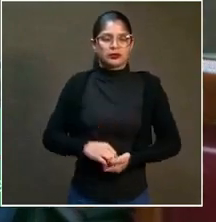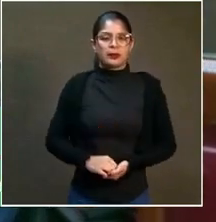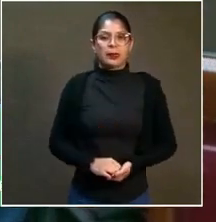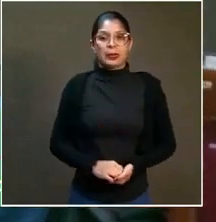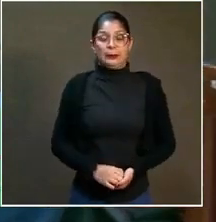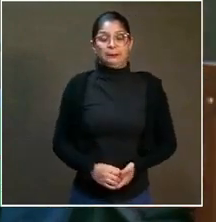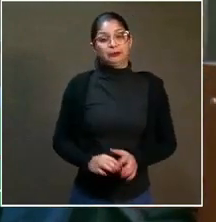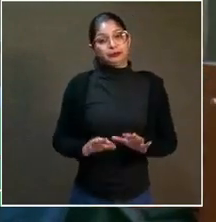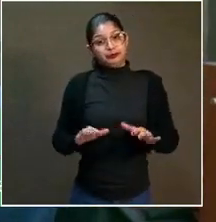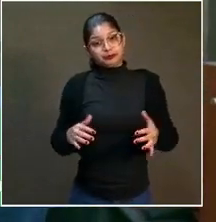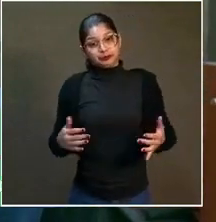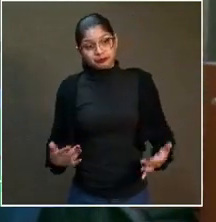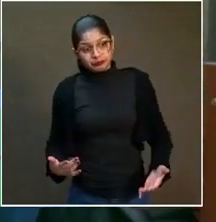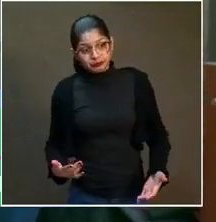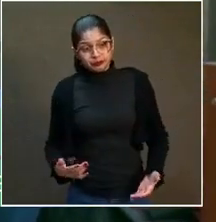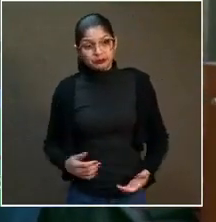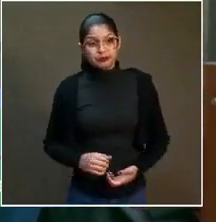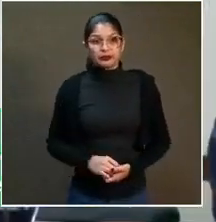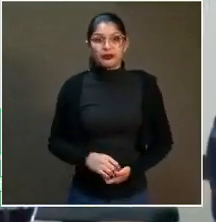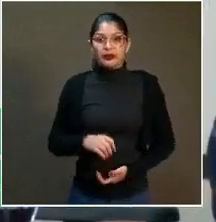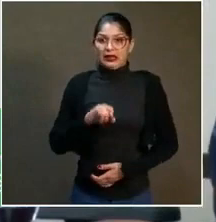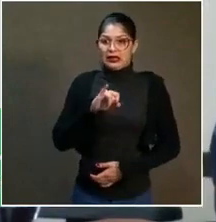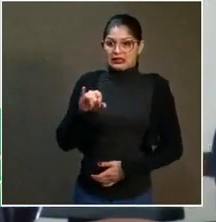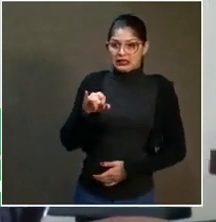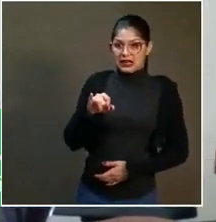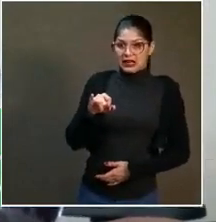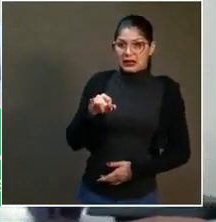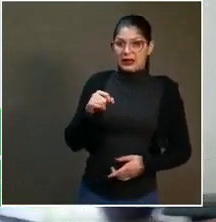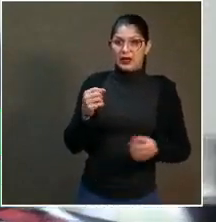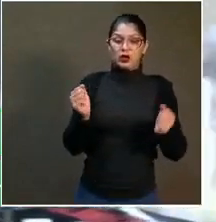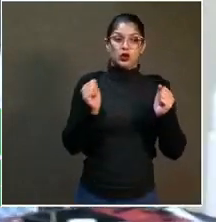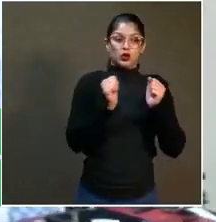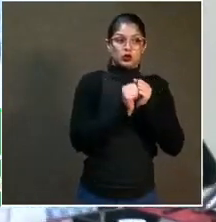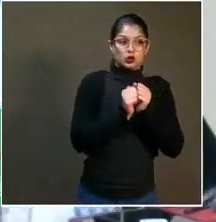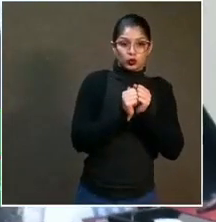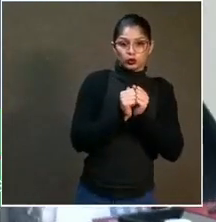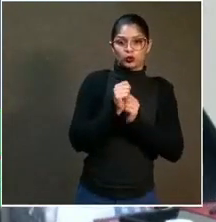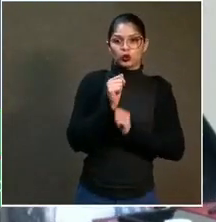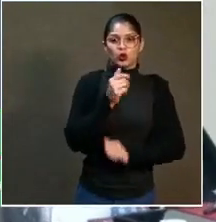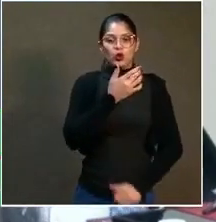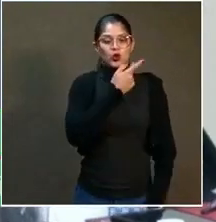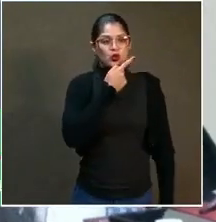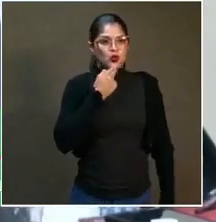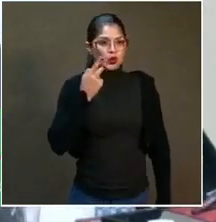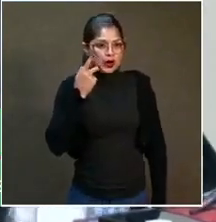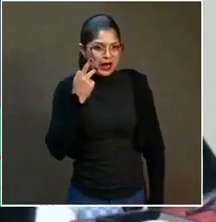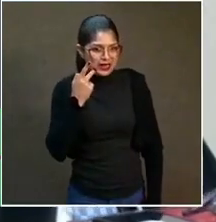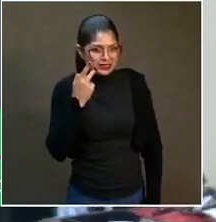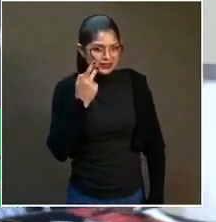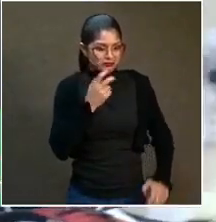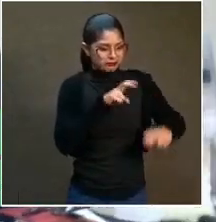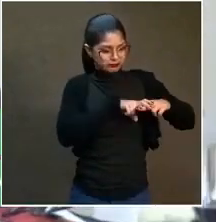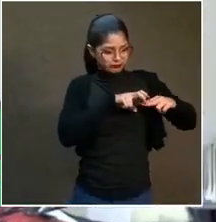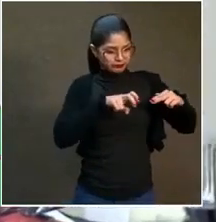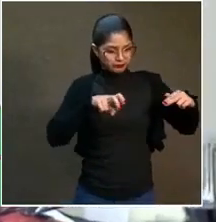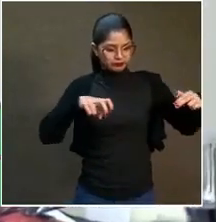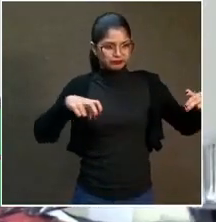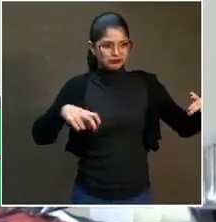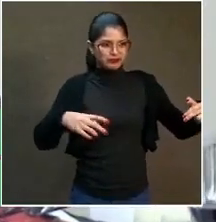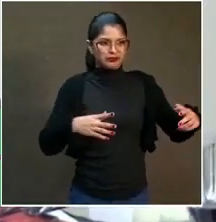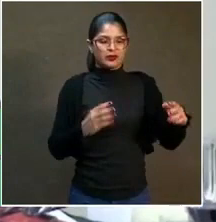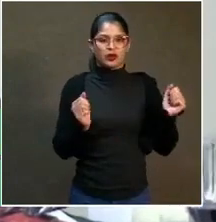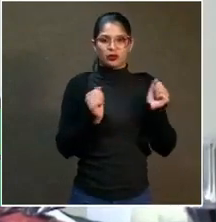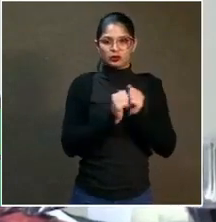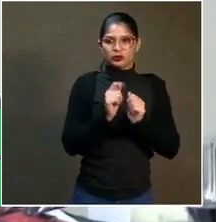Não é porque estamos sentados ao lado do réu que hoje, tenho certeza que todos que estão sentados na banca de defesa sentem